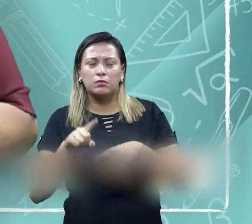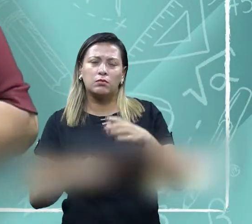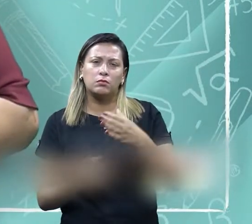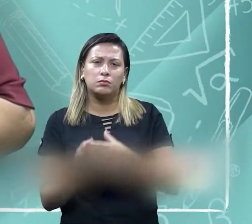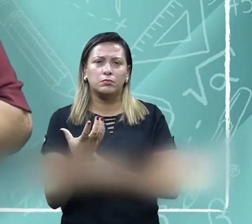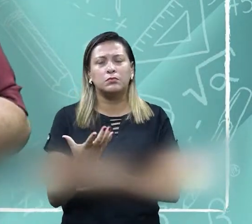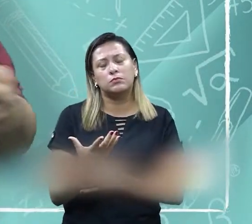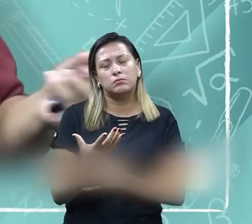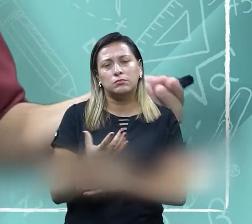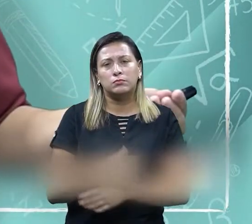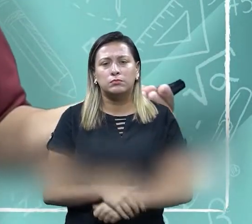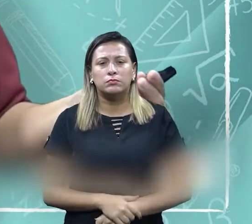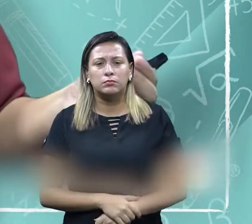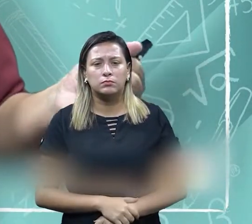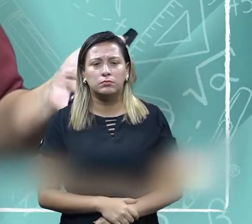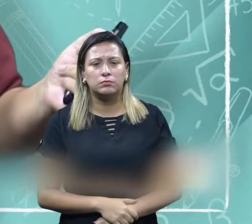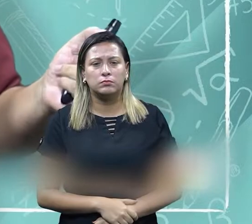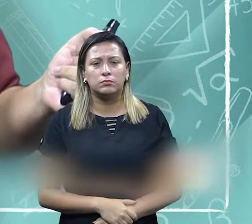para tal